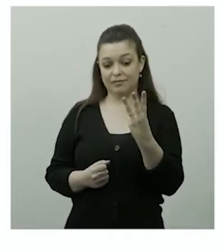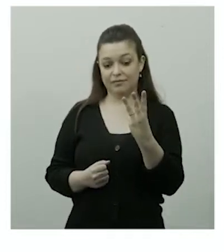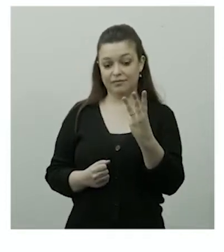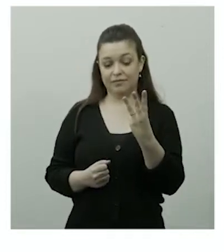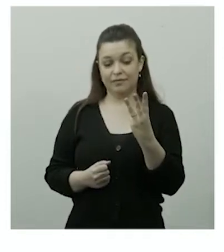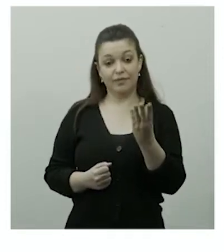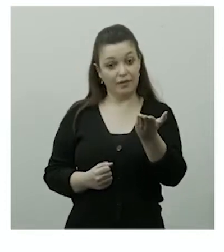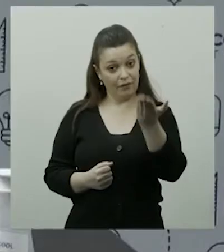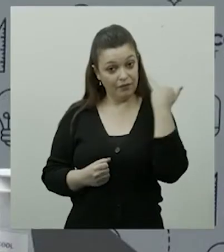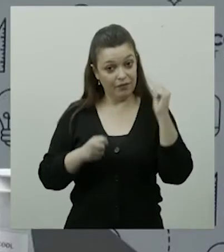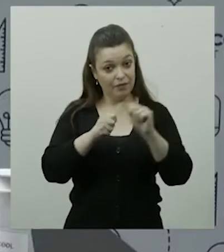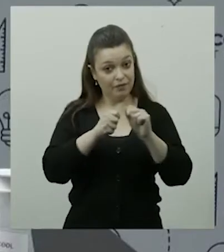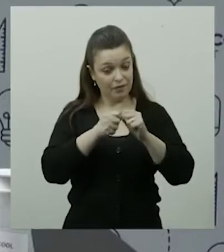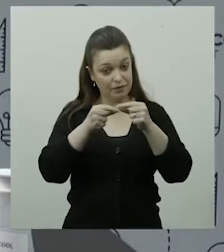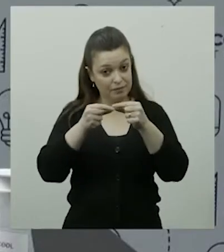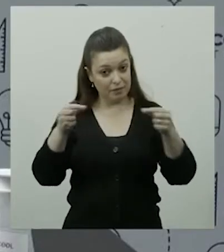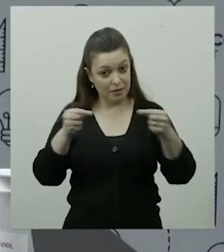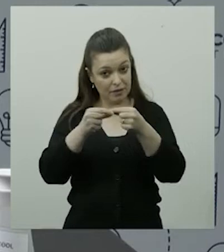fazer aqui comigo então.